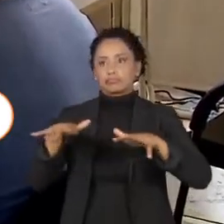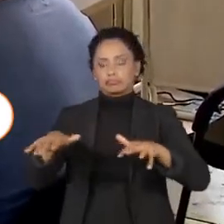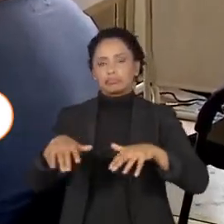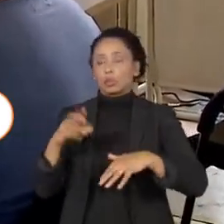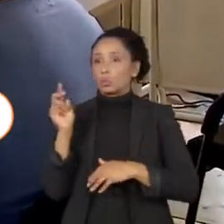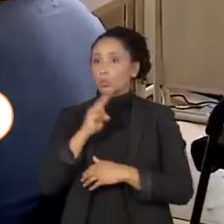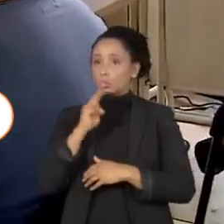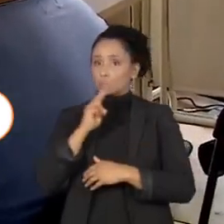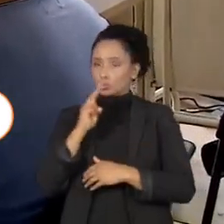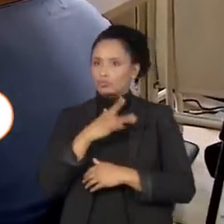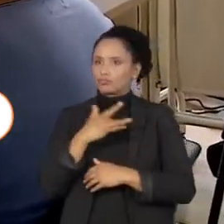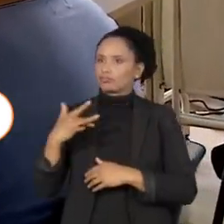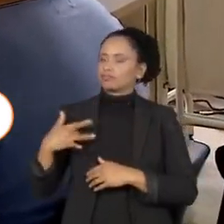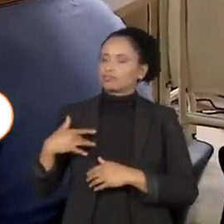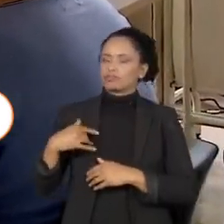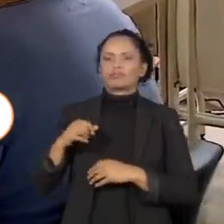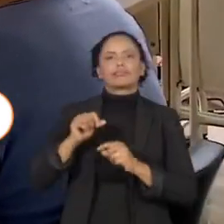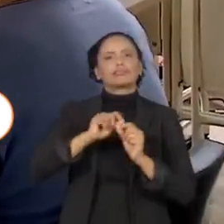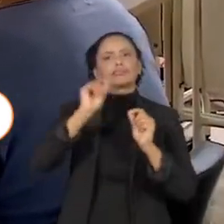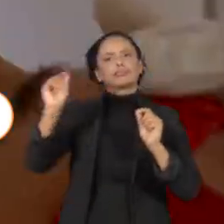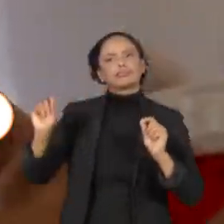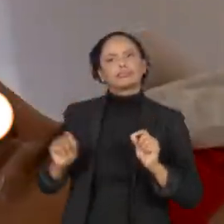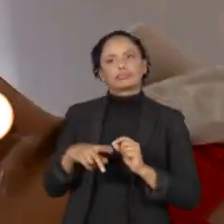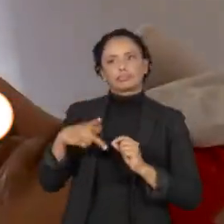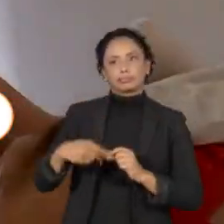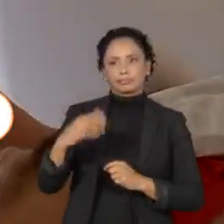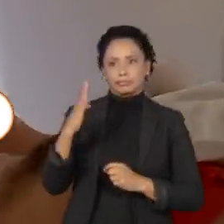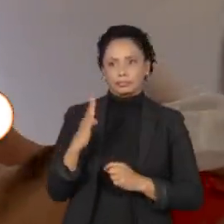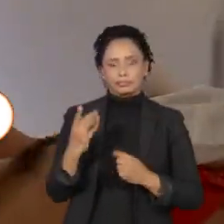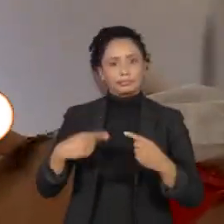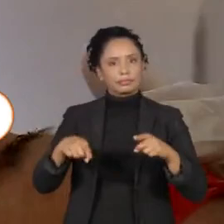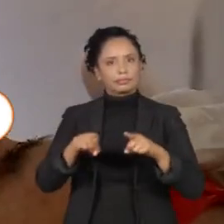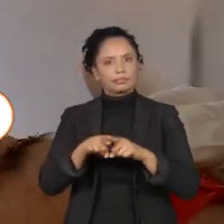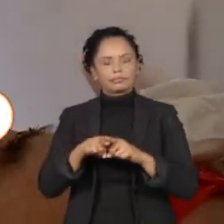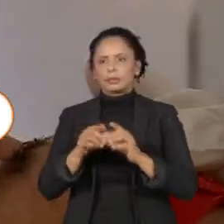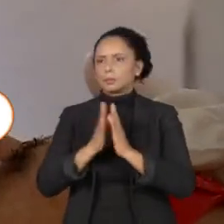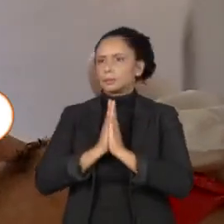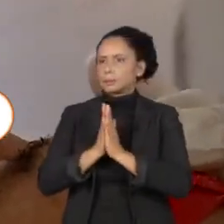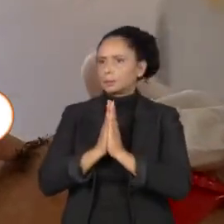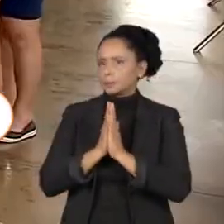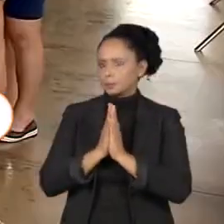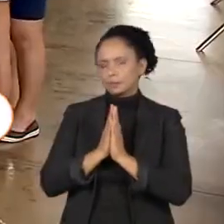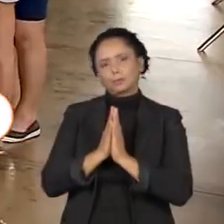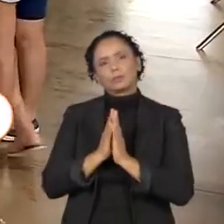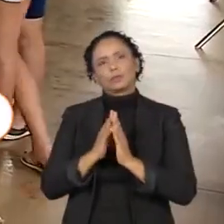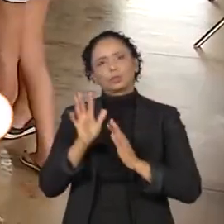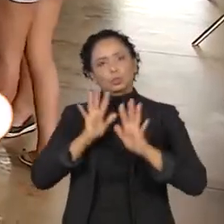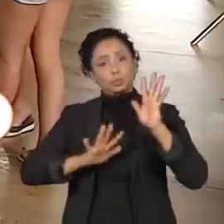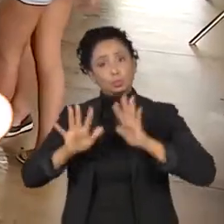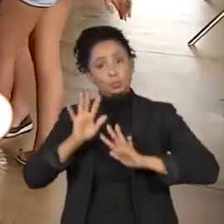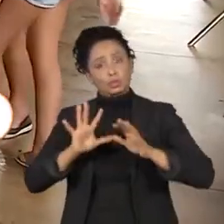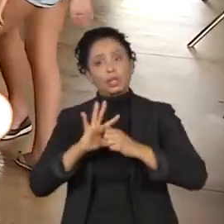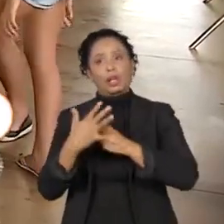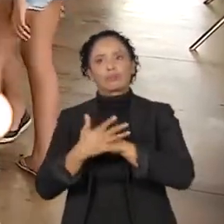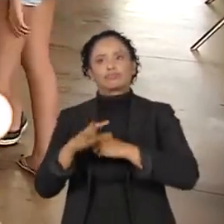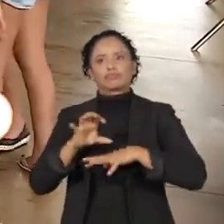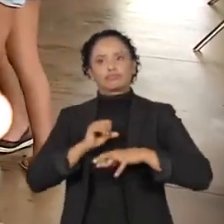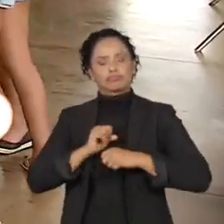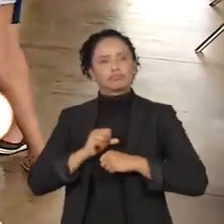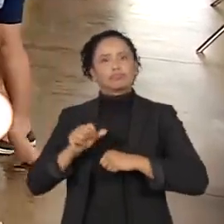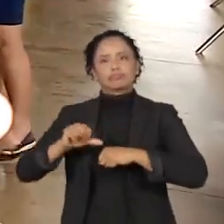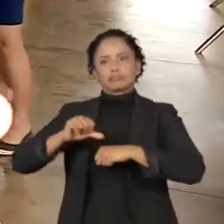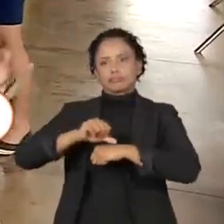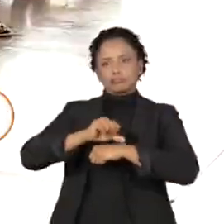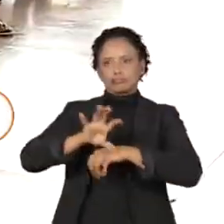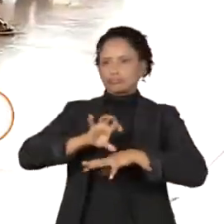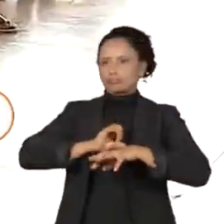emergência sanitária internacional e reforçou sobre os riscos de novos casos. O crescimento no número de